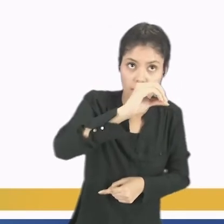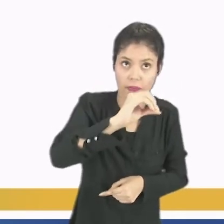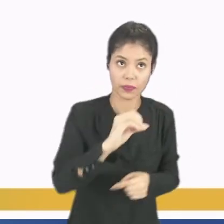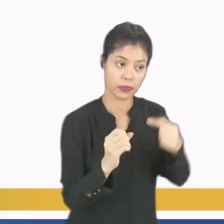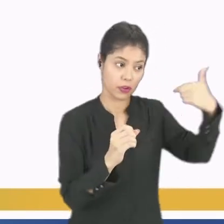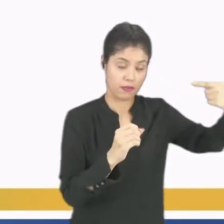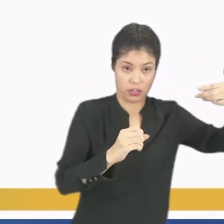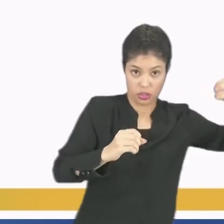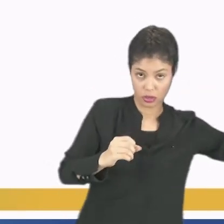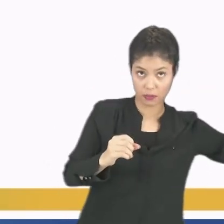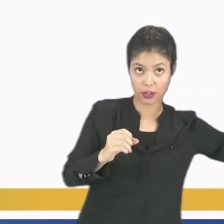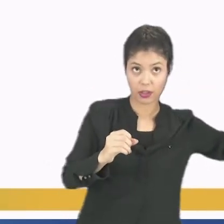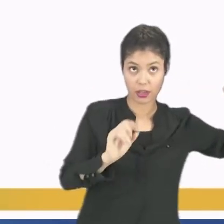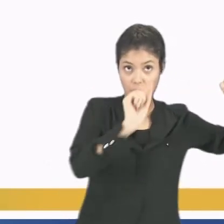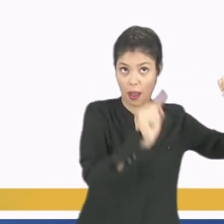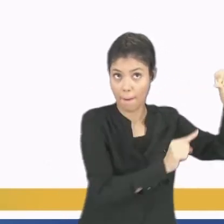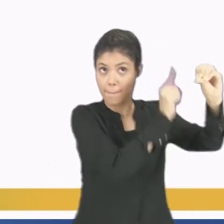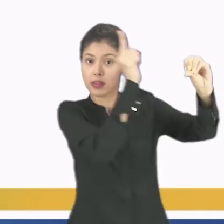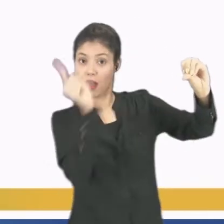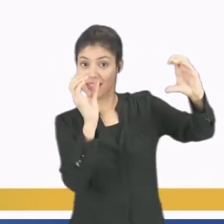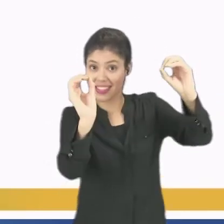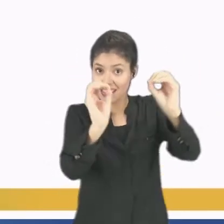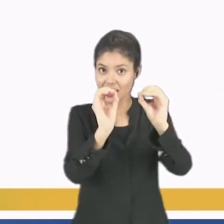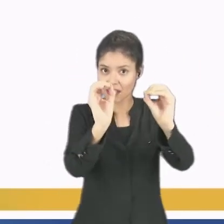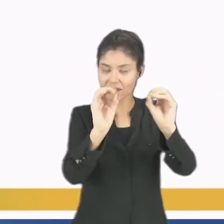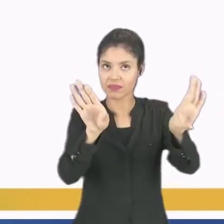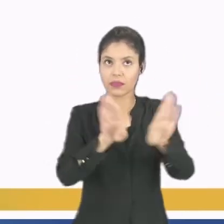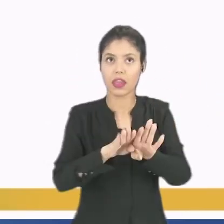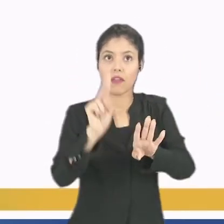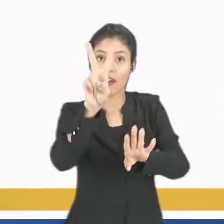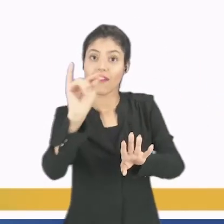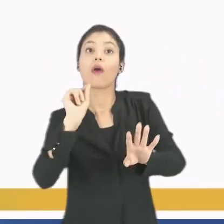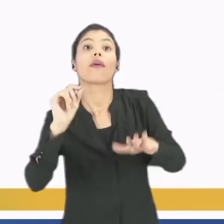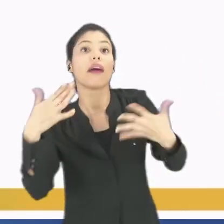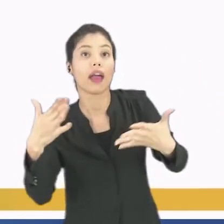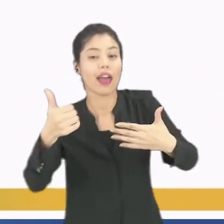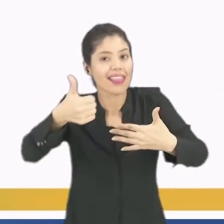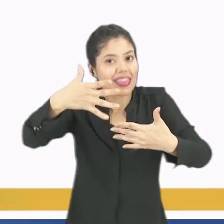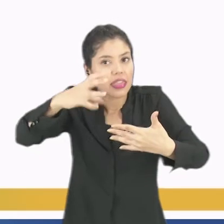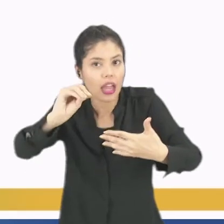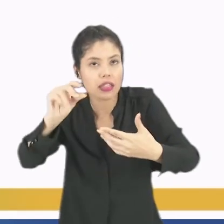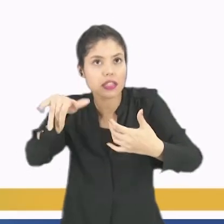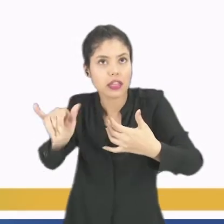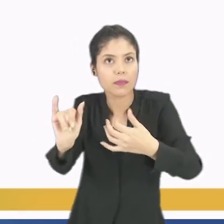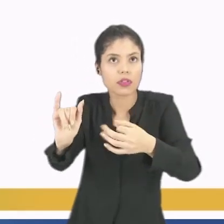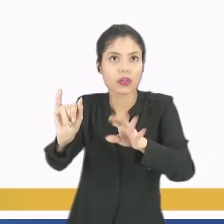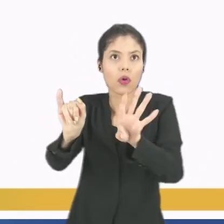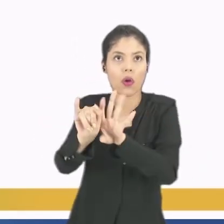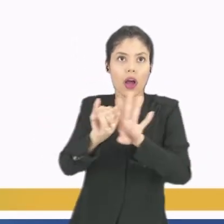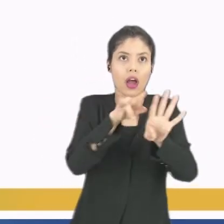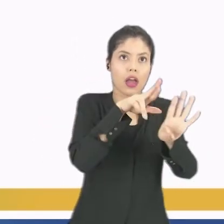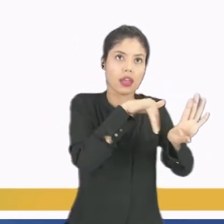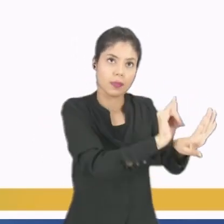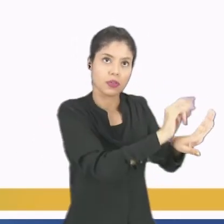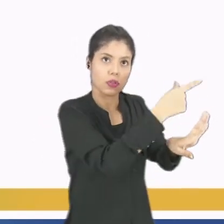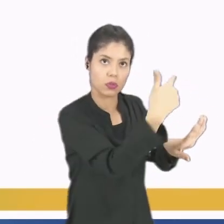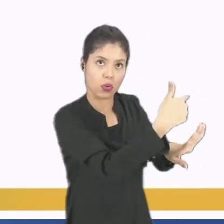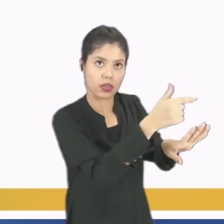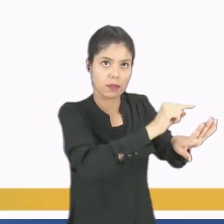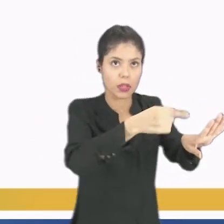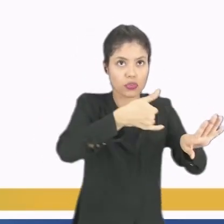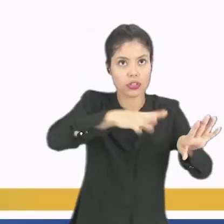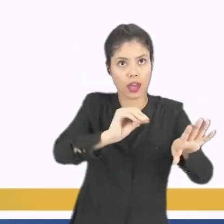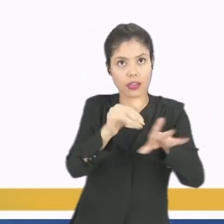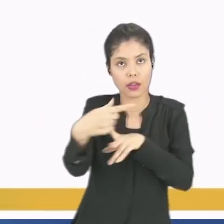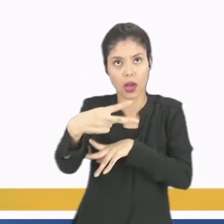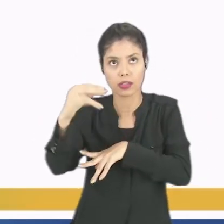esse 29 aqui, vai passar para lá, zero. Vai ficar isso aqui, ó, igual a zero. Põe o y em evidência, ficou